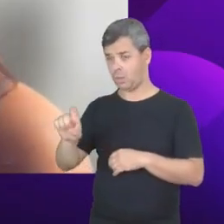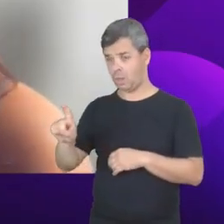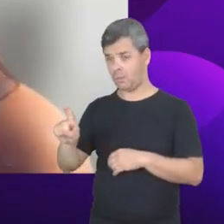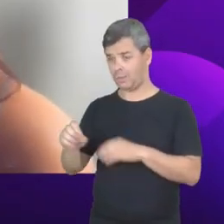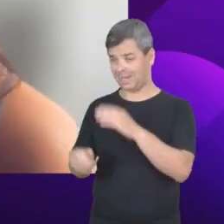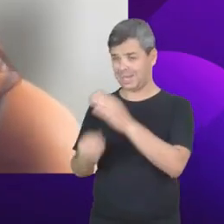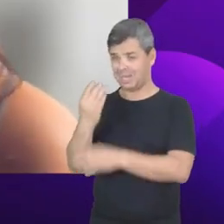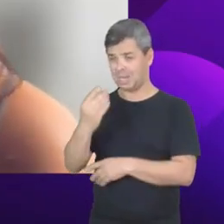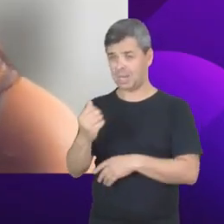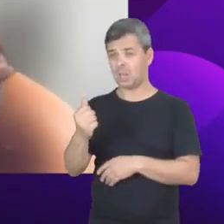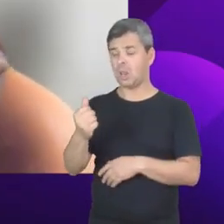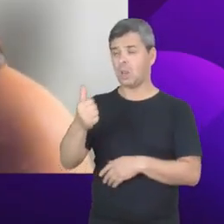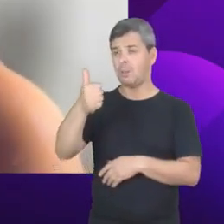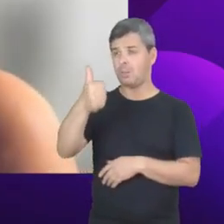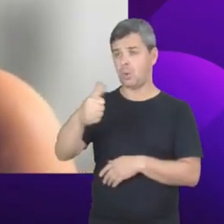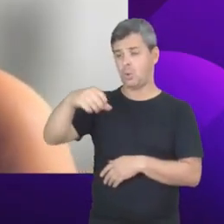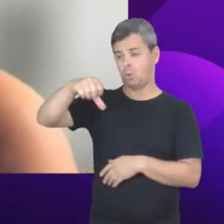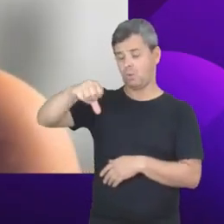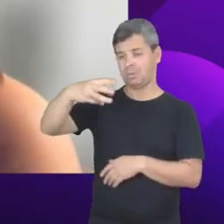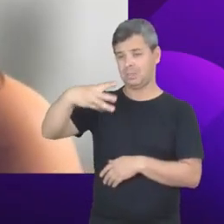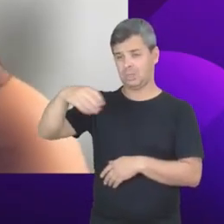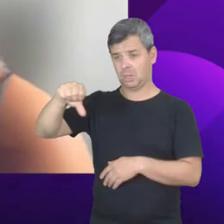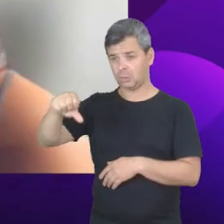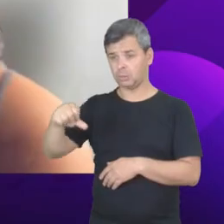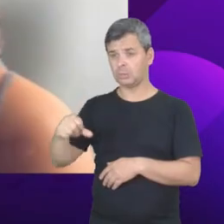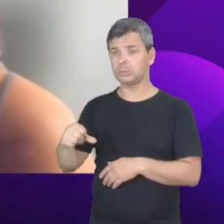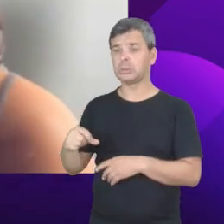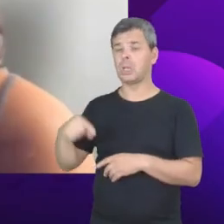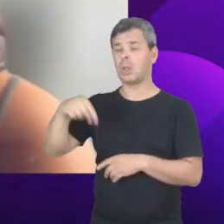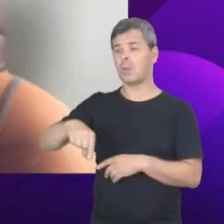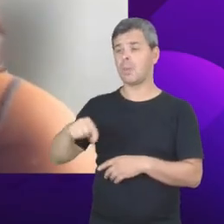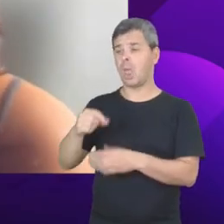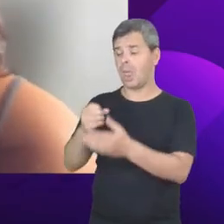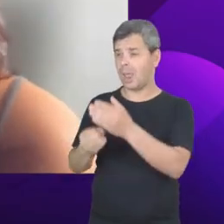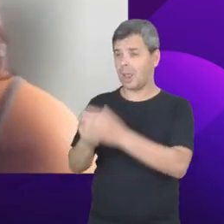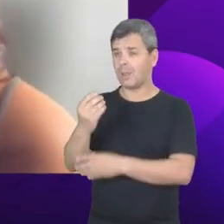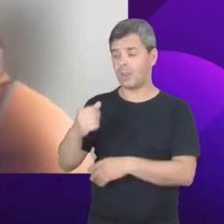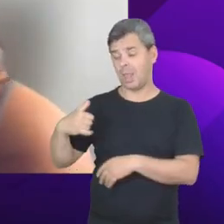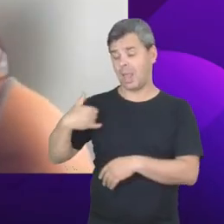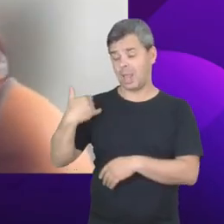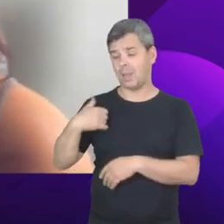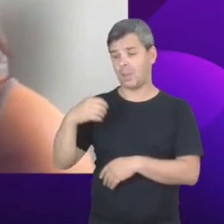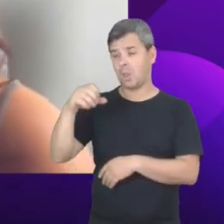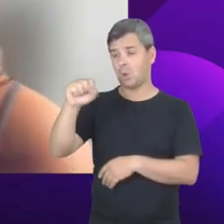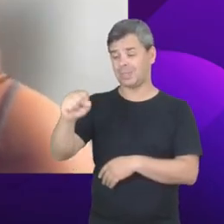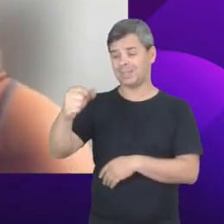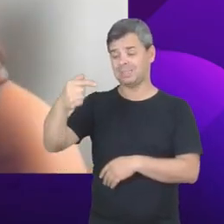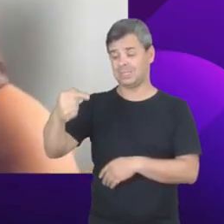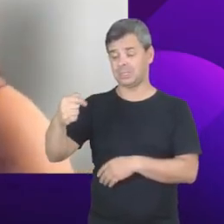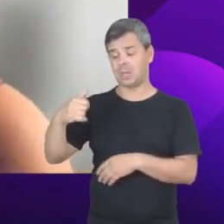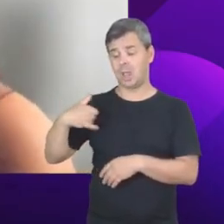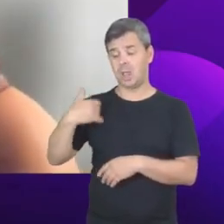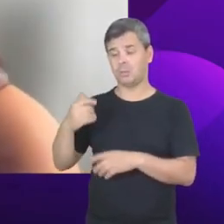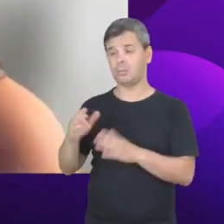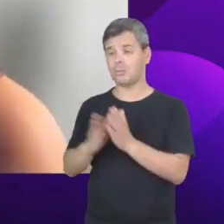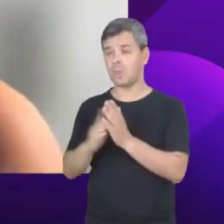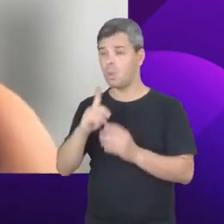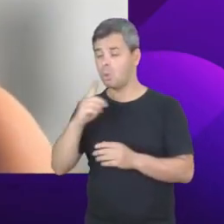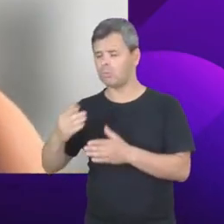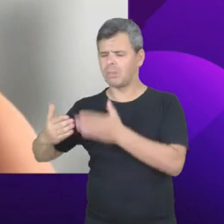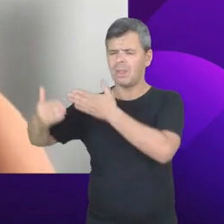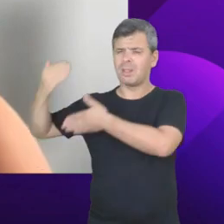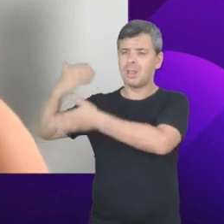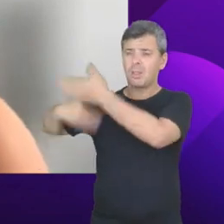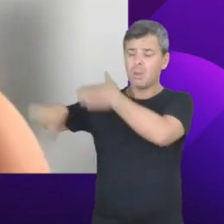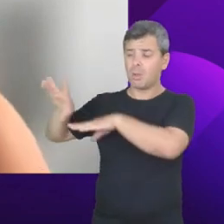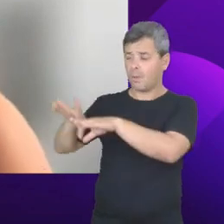em 1937, nesse ano de 2024, ela completa 87 anos, e lá atrás, na